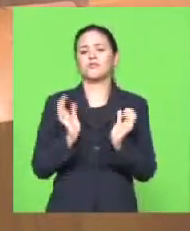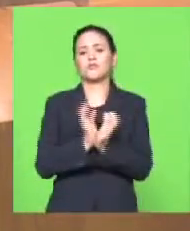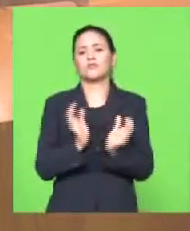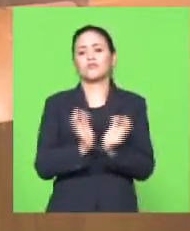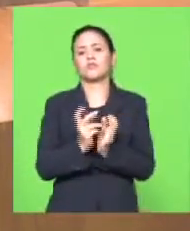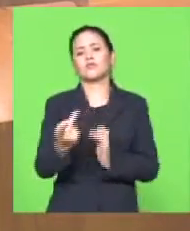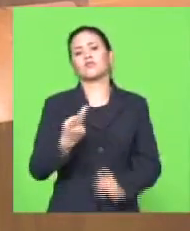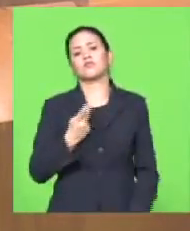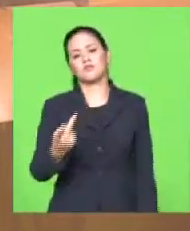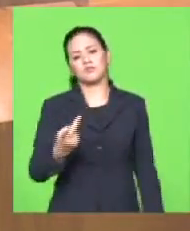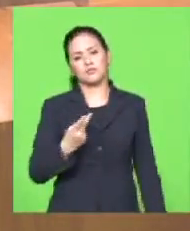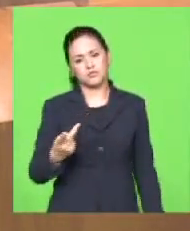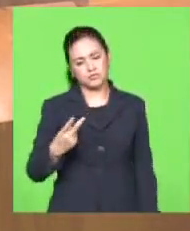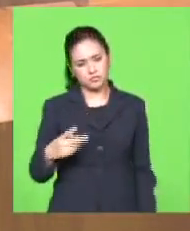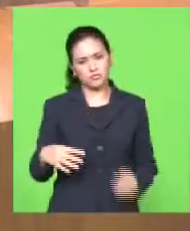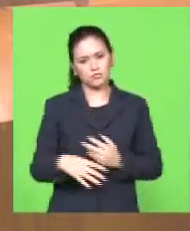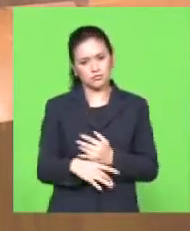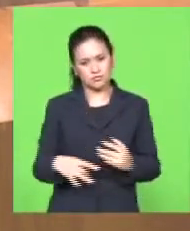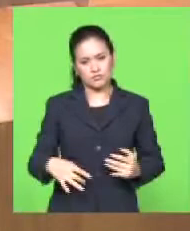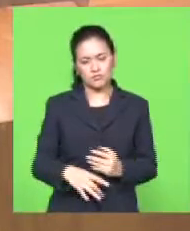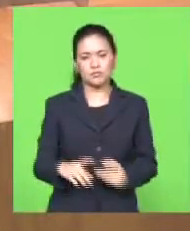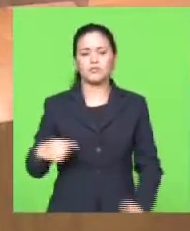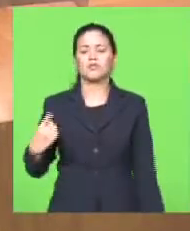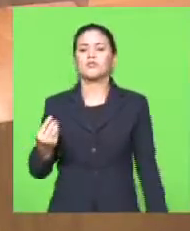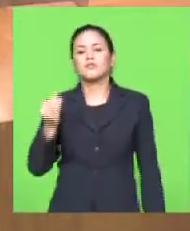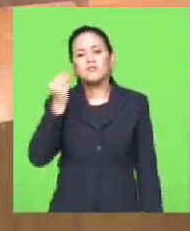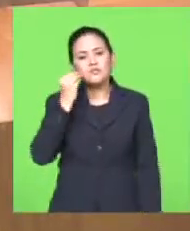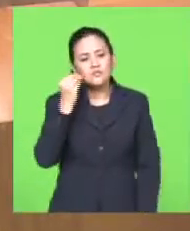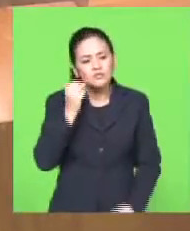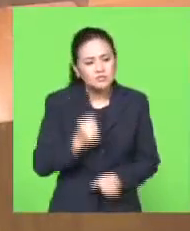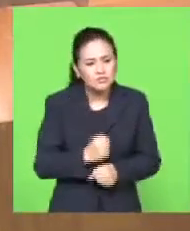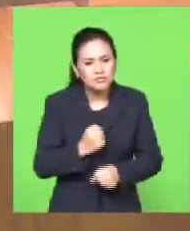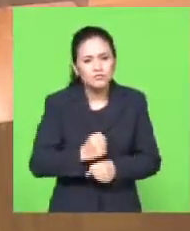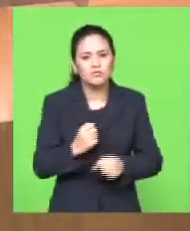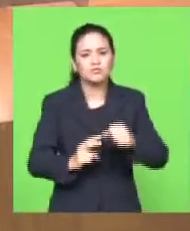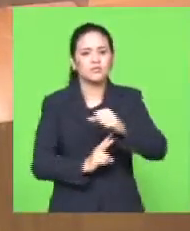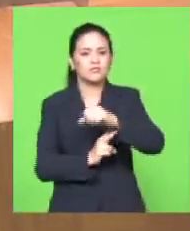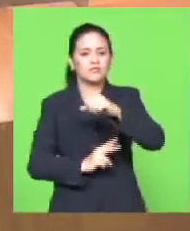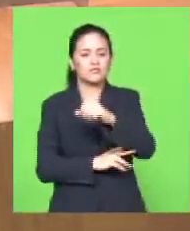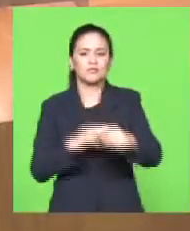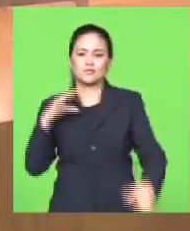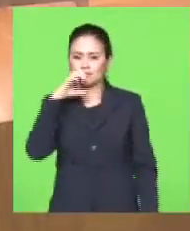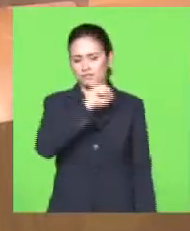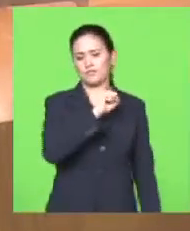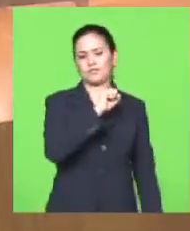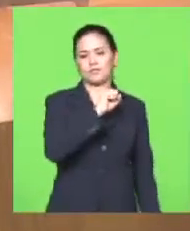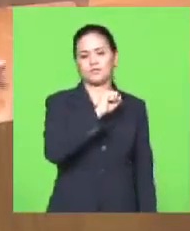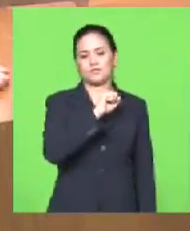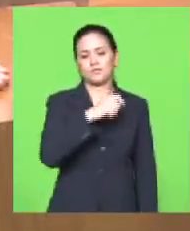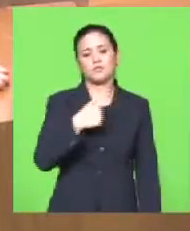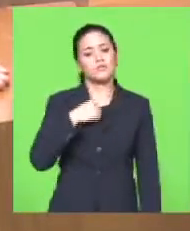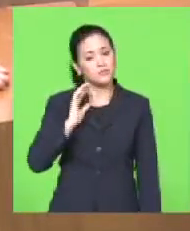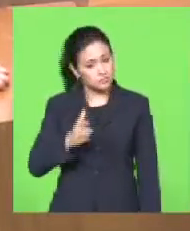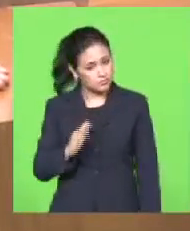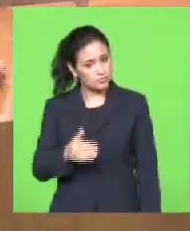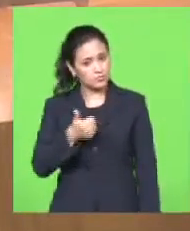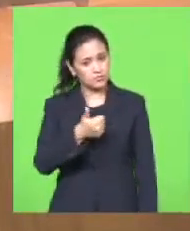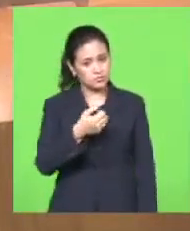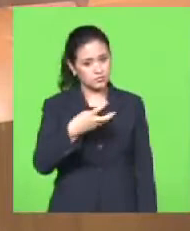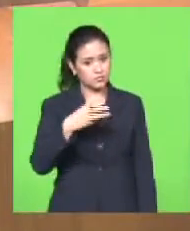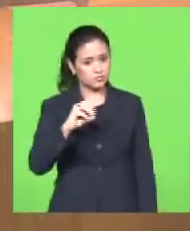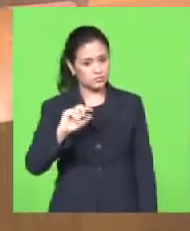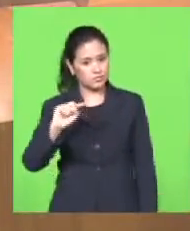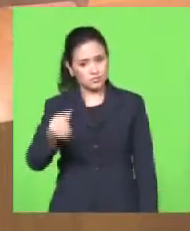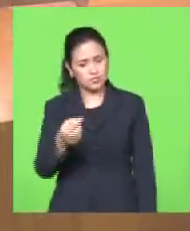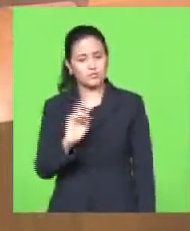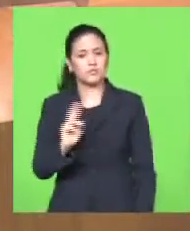Fernando Falcão como o Mirador, para vermos aquela ponte ser erguida o mais rápido possível. Da minha parte, já foi destinado